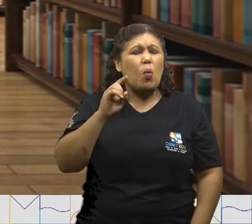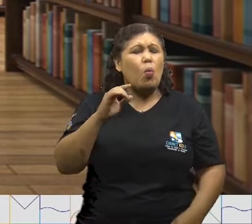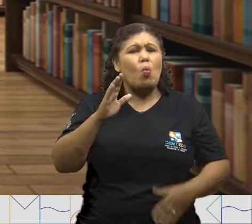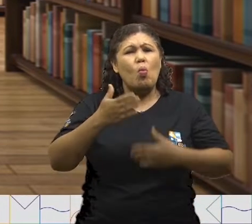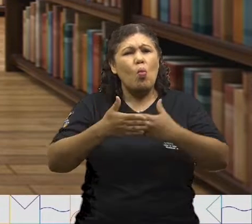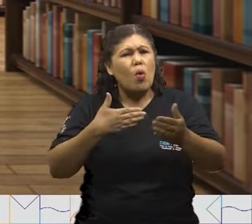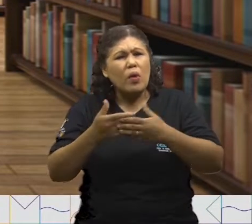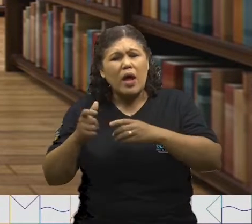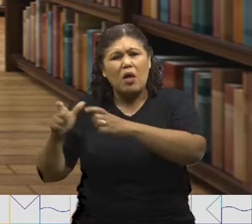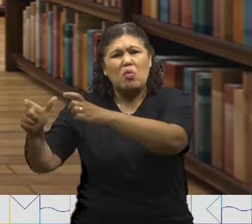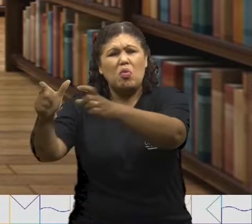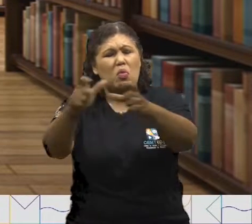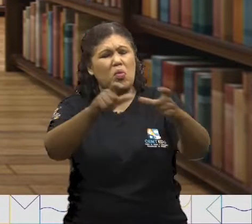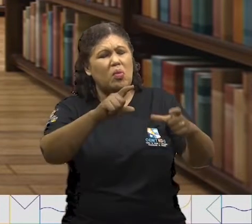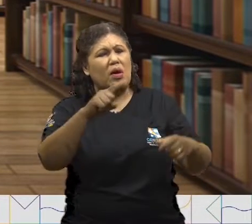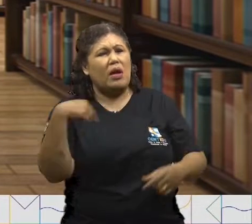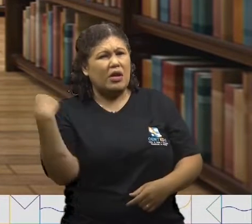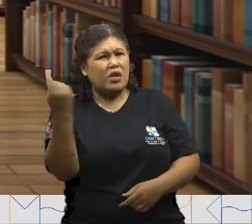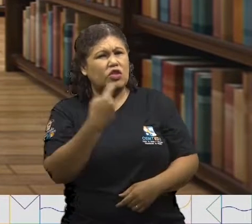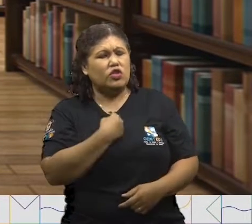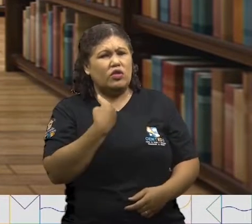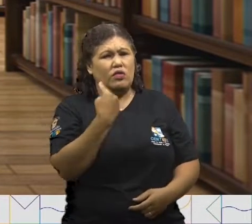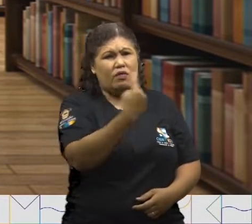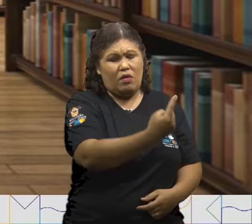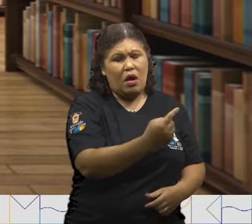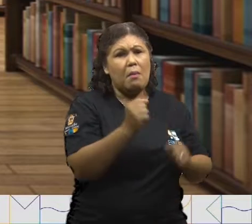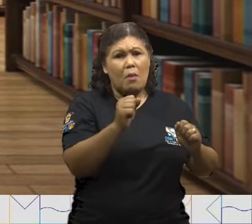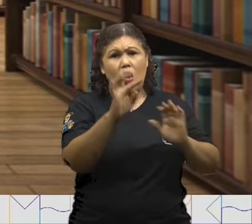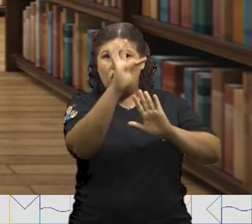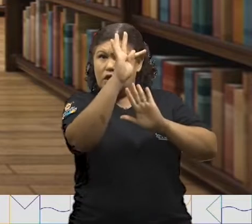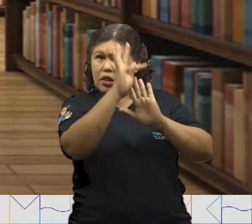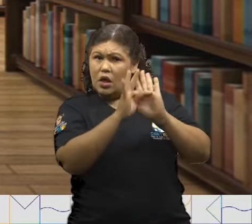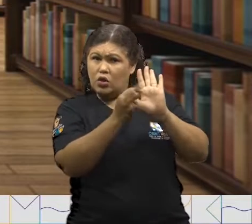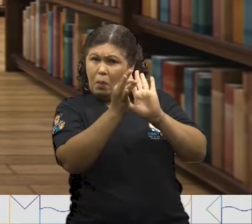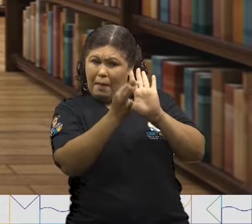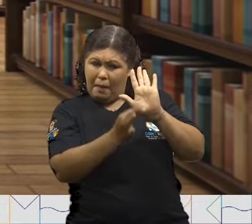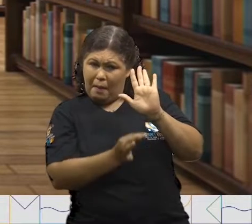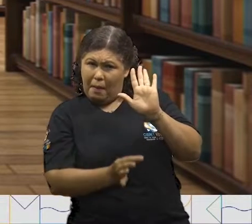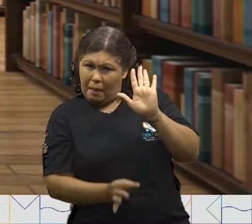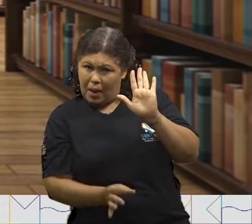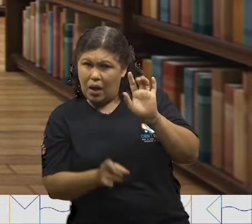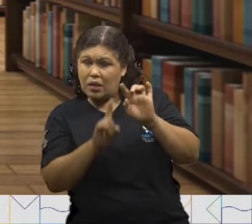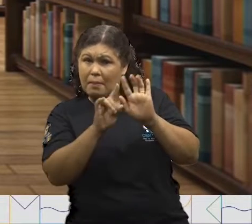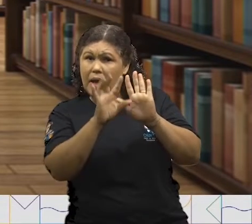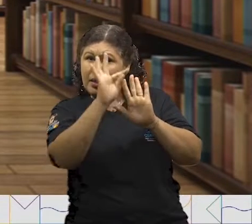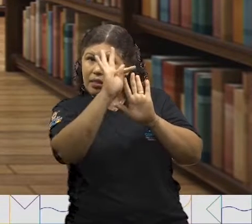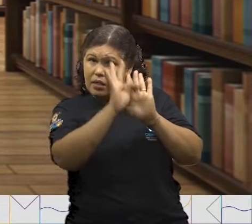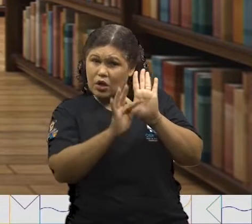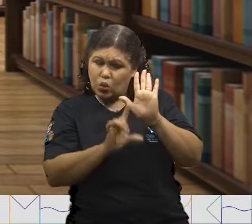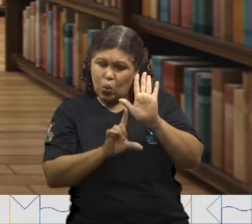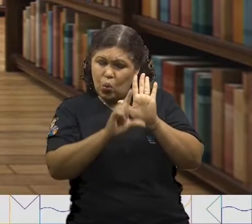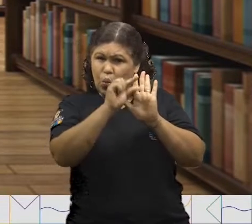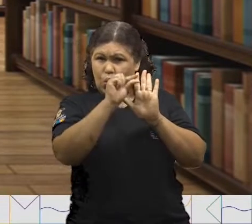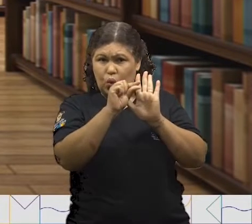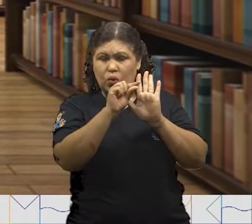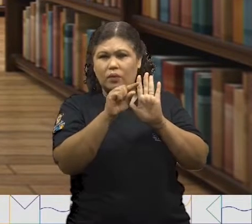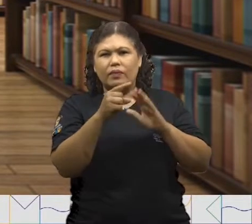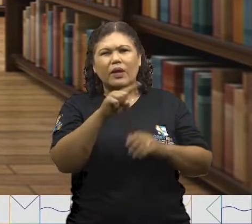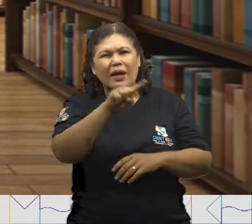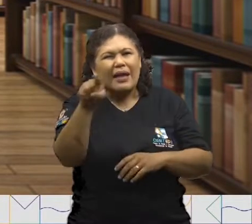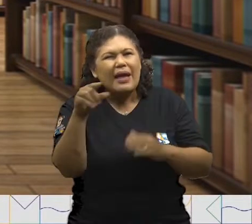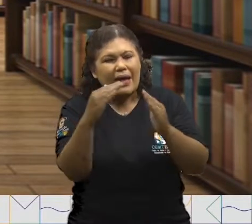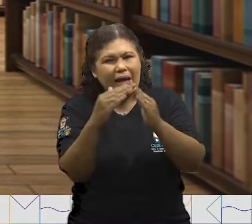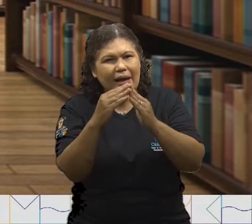mais tipos de textos que podem ser curtos ou longos. Se estamos em casa, vemos